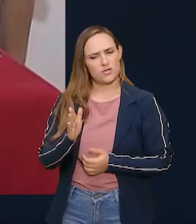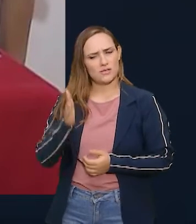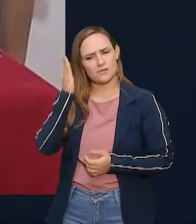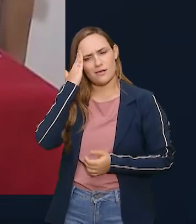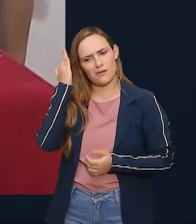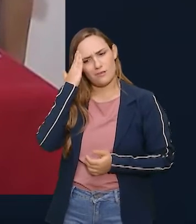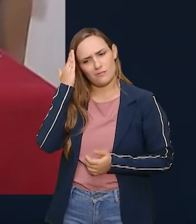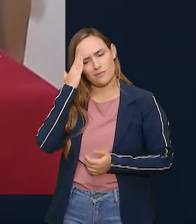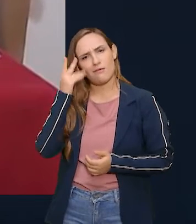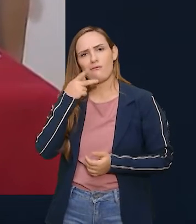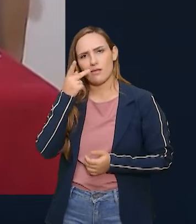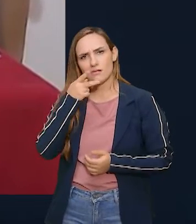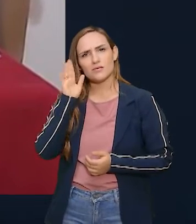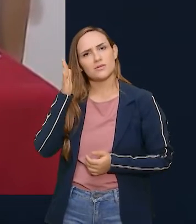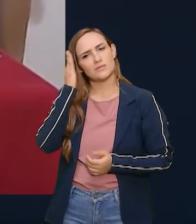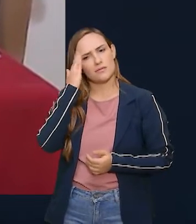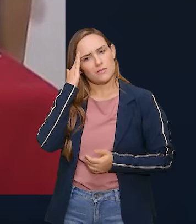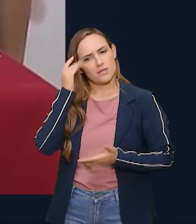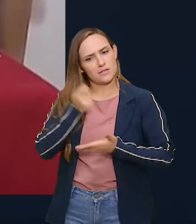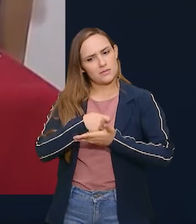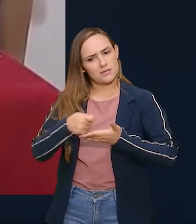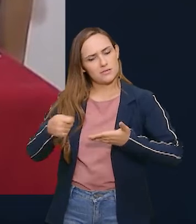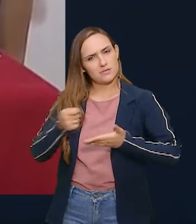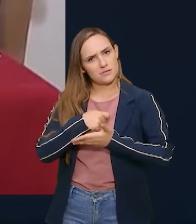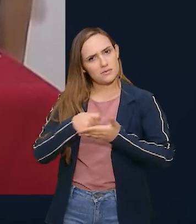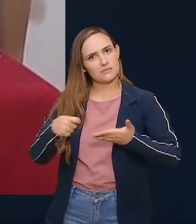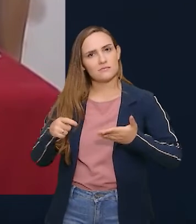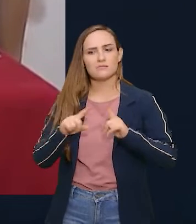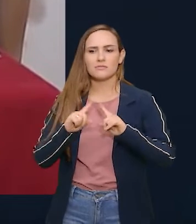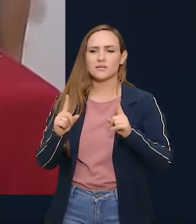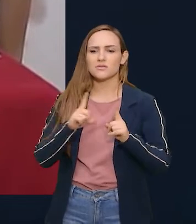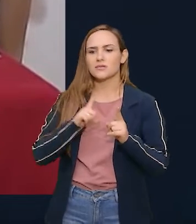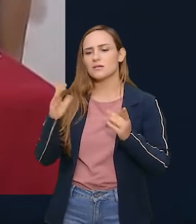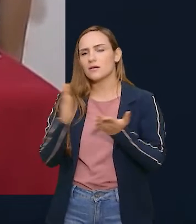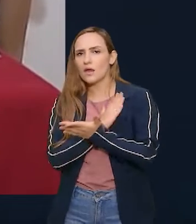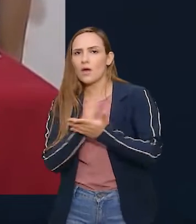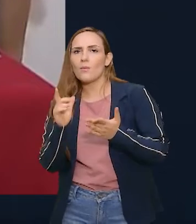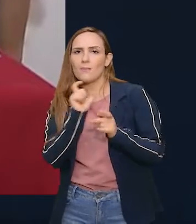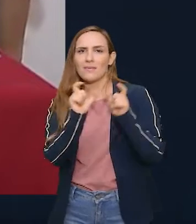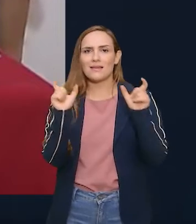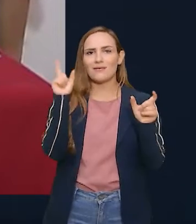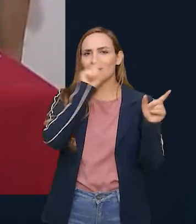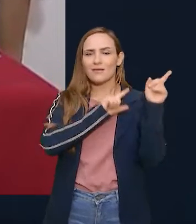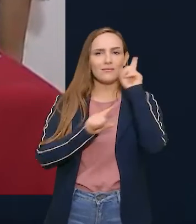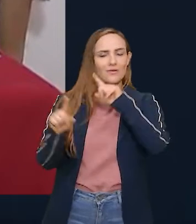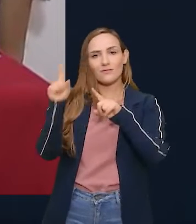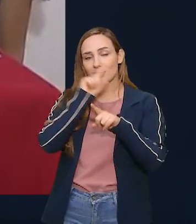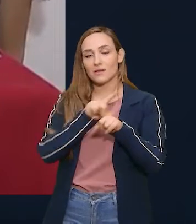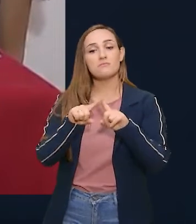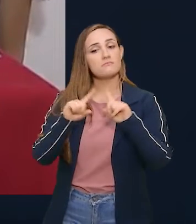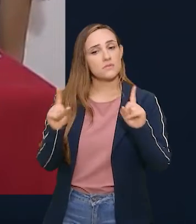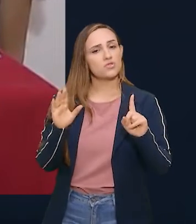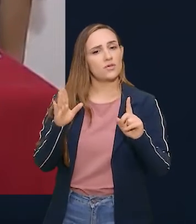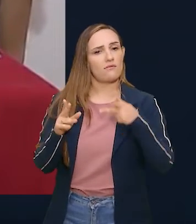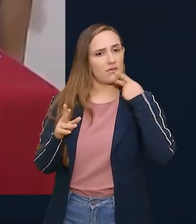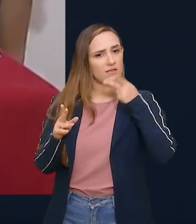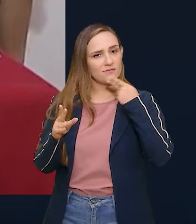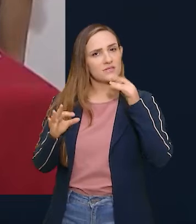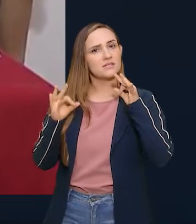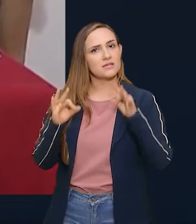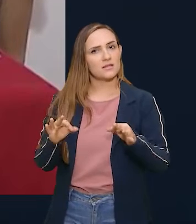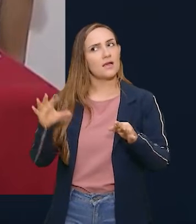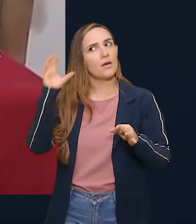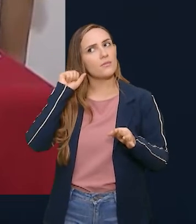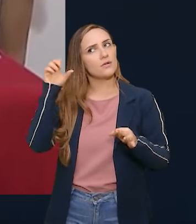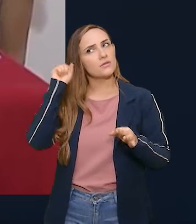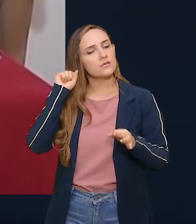Ela sabia falar, ela sabia escrever também, mas ela ainda errava em algumas palavras, né?